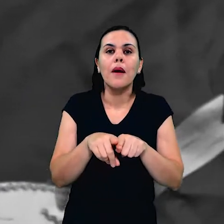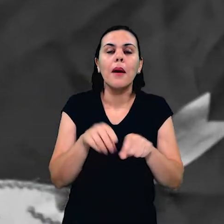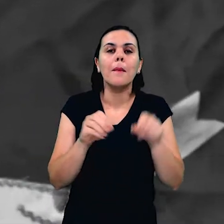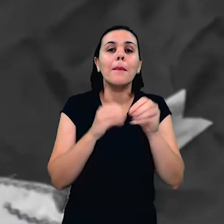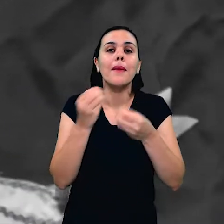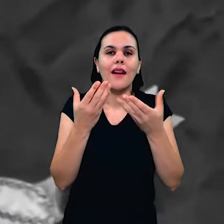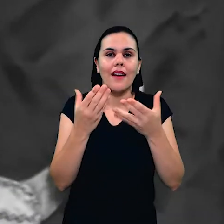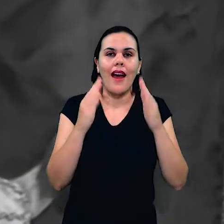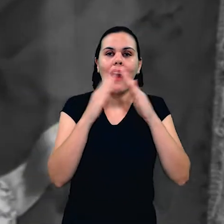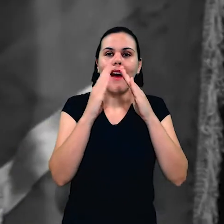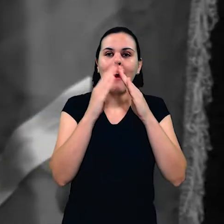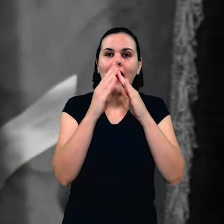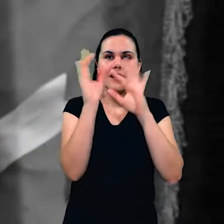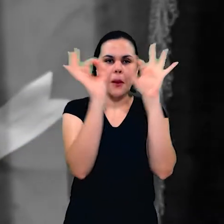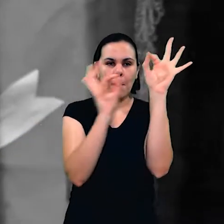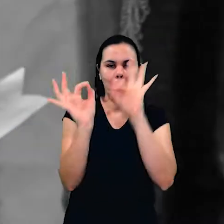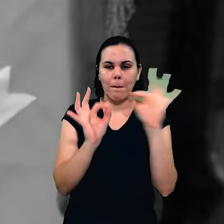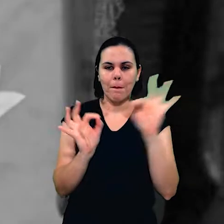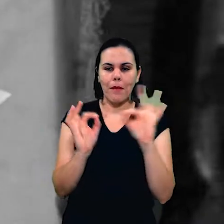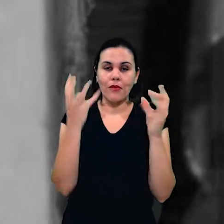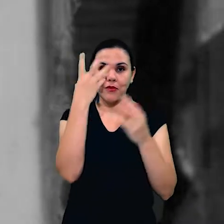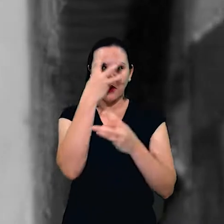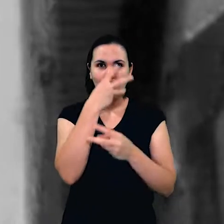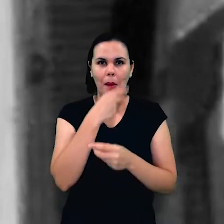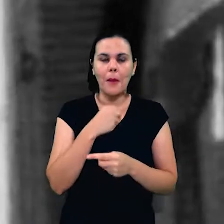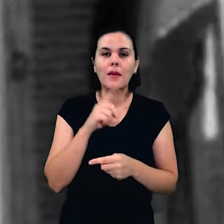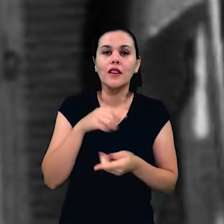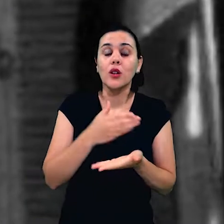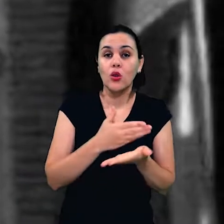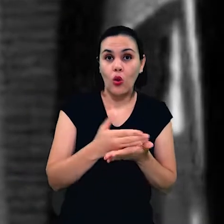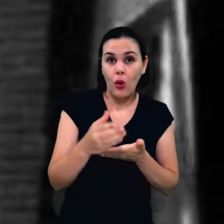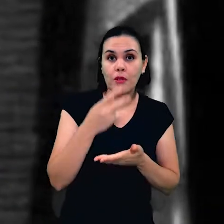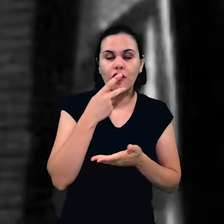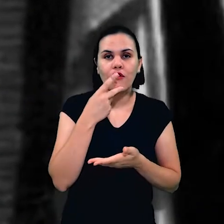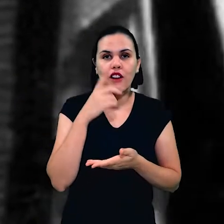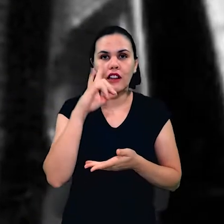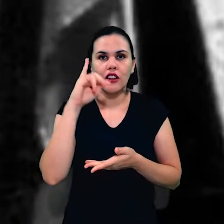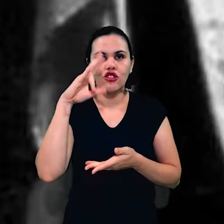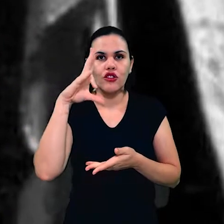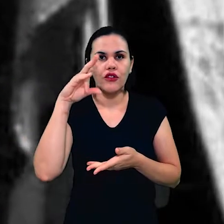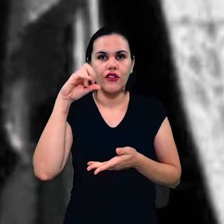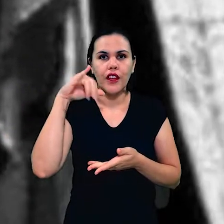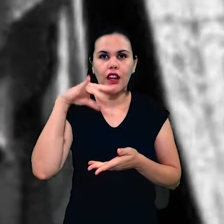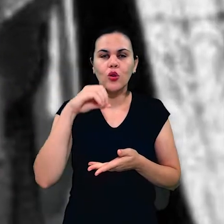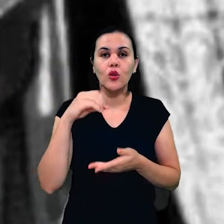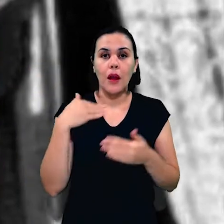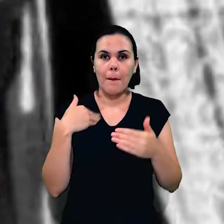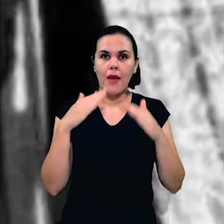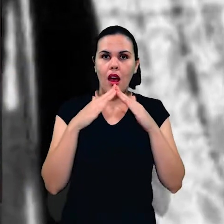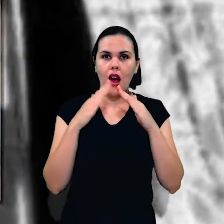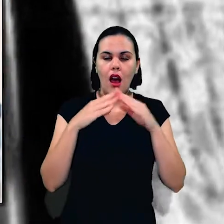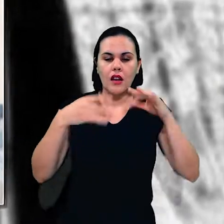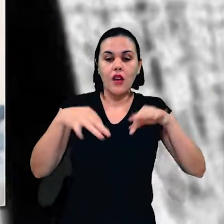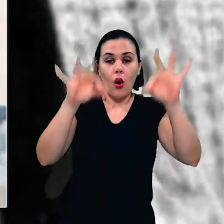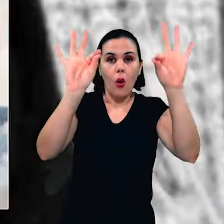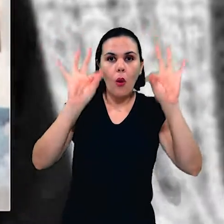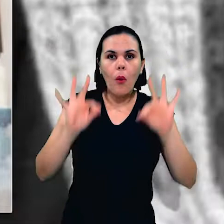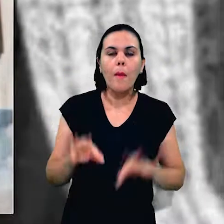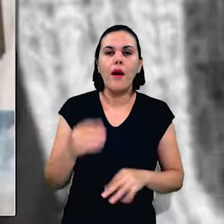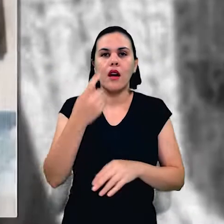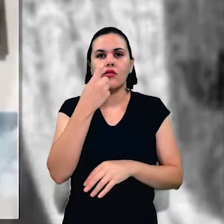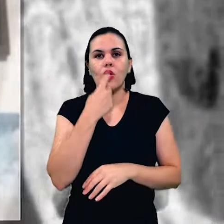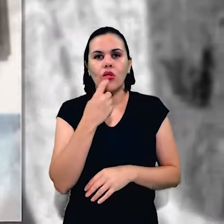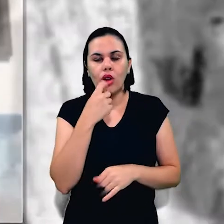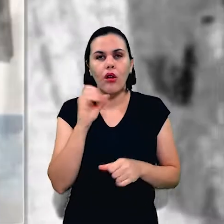o período da festa, que isso também é um início, a gente chama o Divino em Minha Casa, né? Colocar lá uma toalha vermelha,